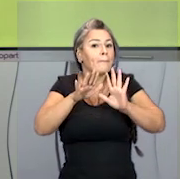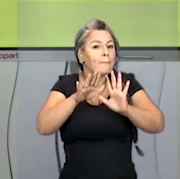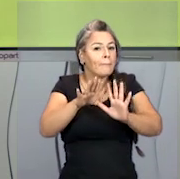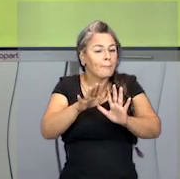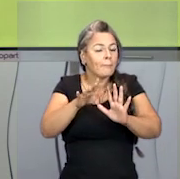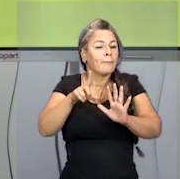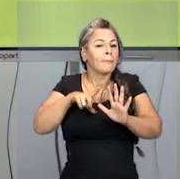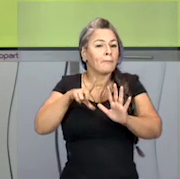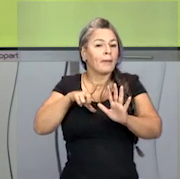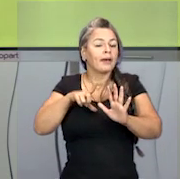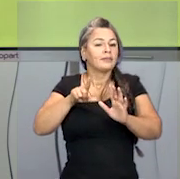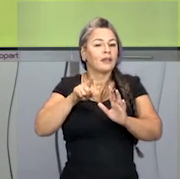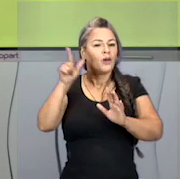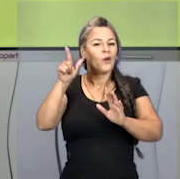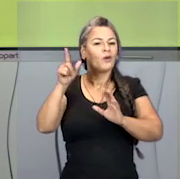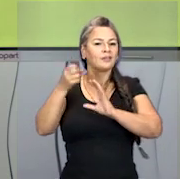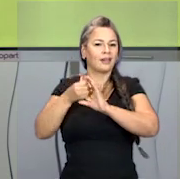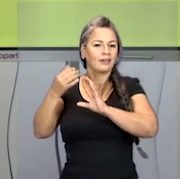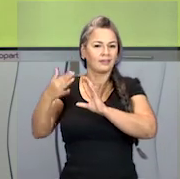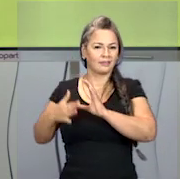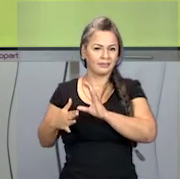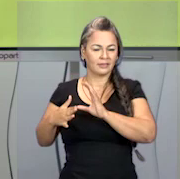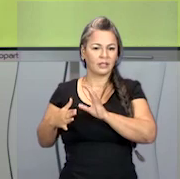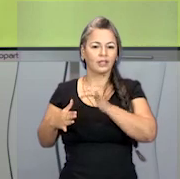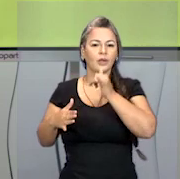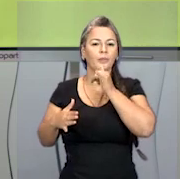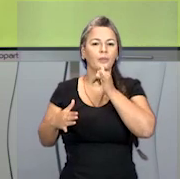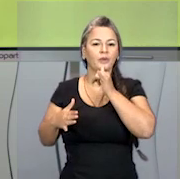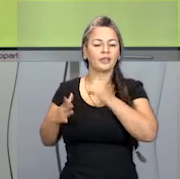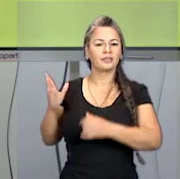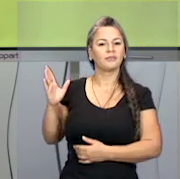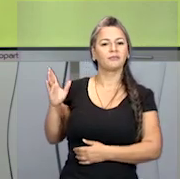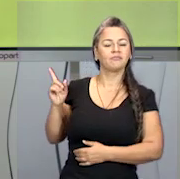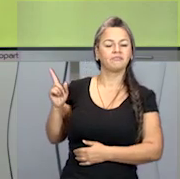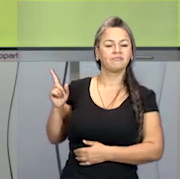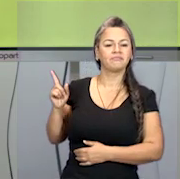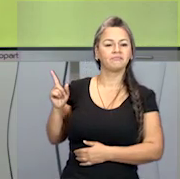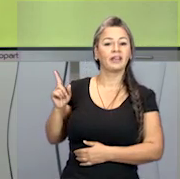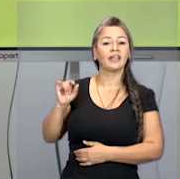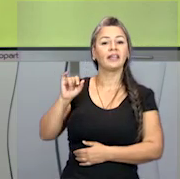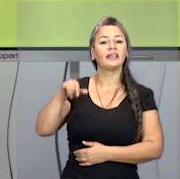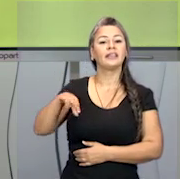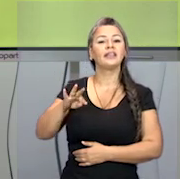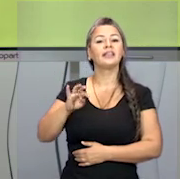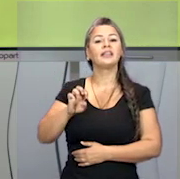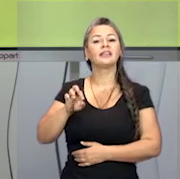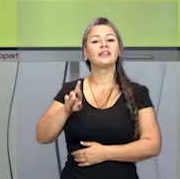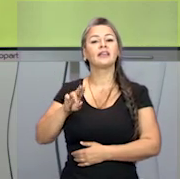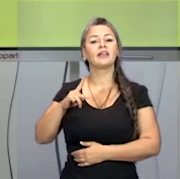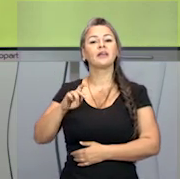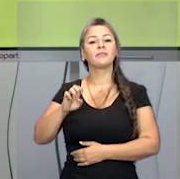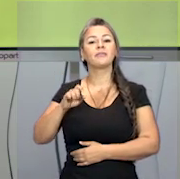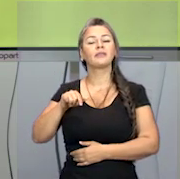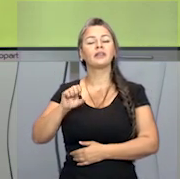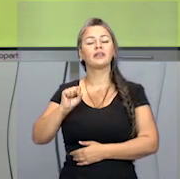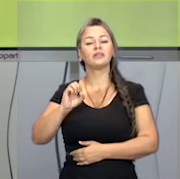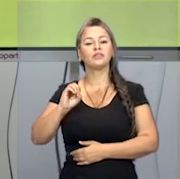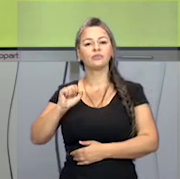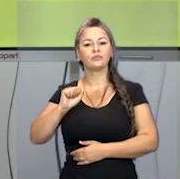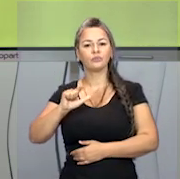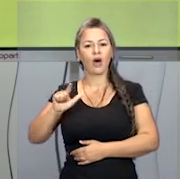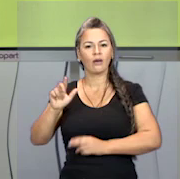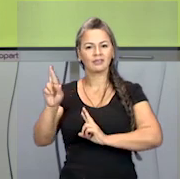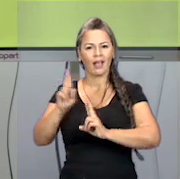sua personalidade. Isso se dá por meio do aspecto interpessoal. A forma como ela lida com outras pessoas, o que ela